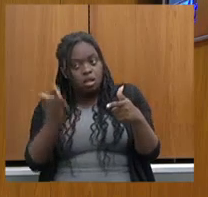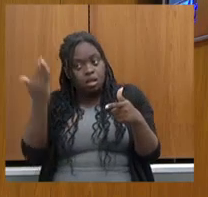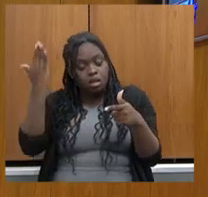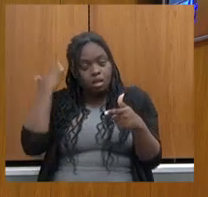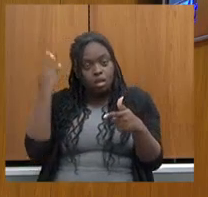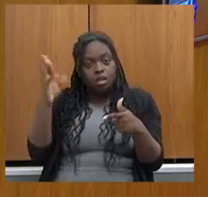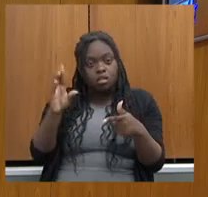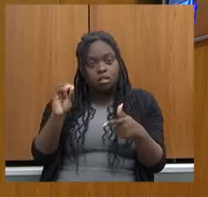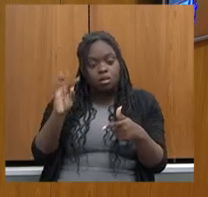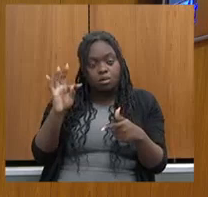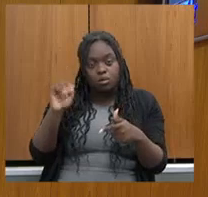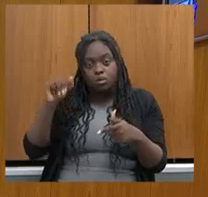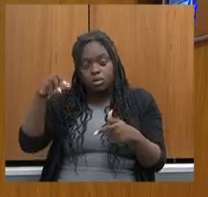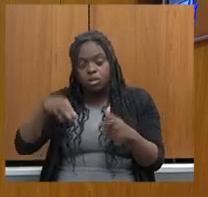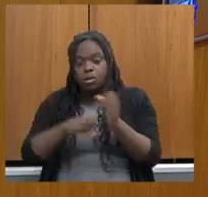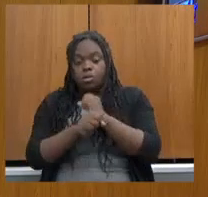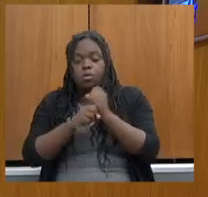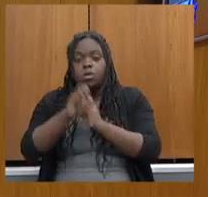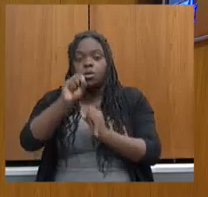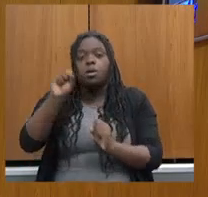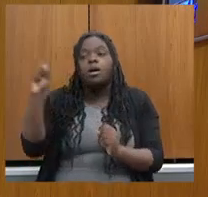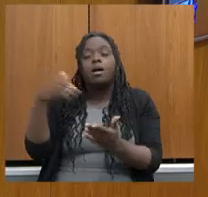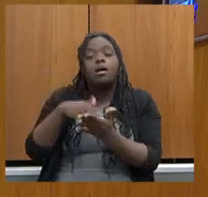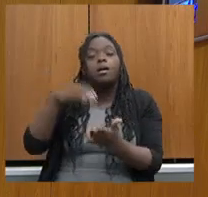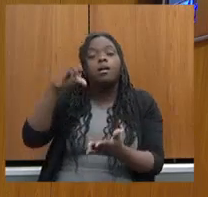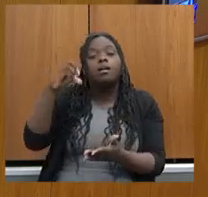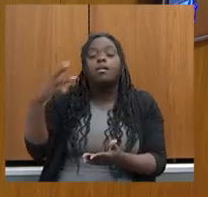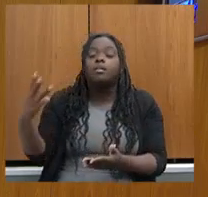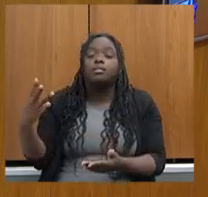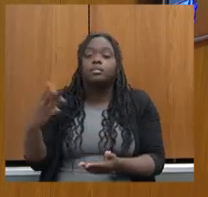os anos de 88 a 93